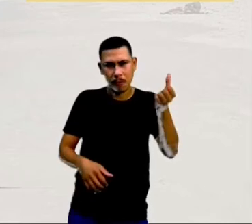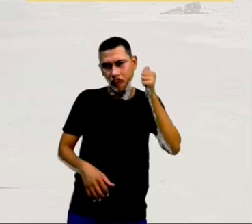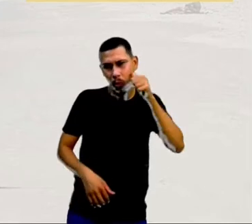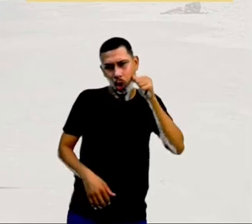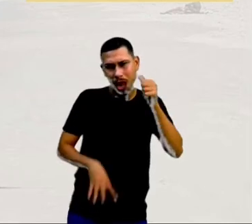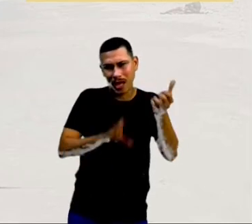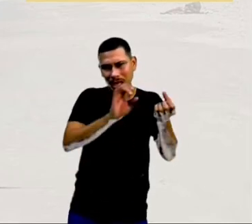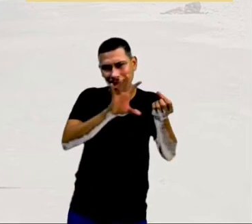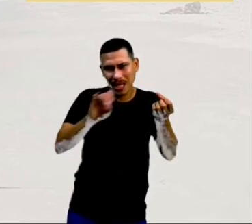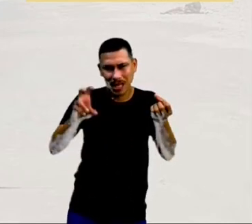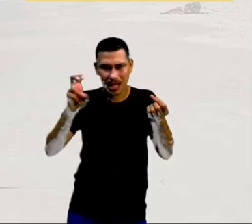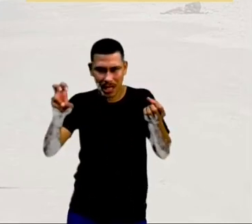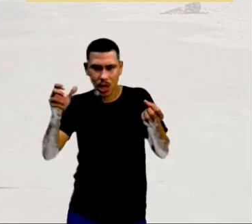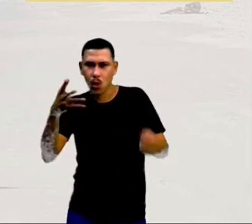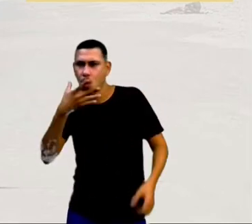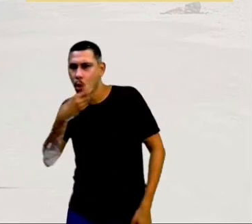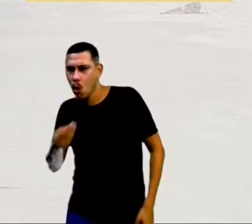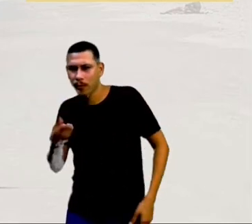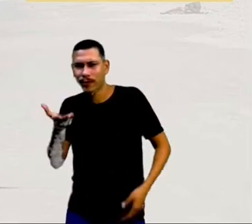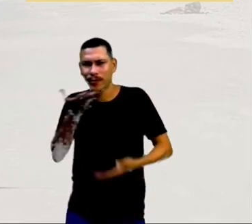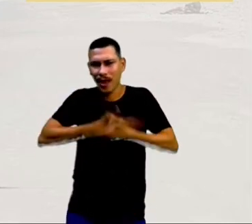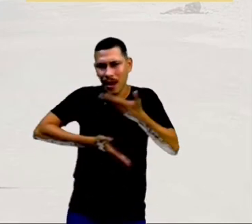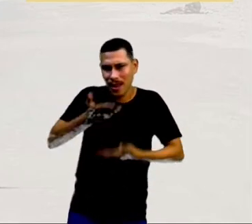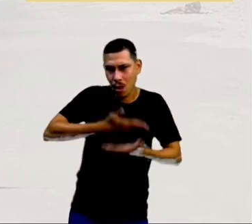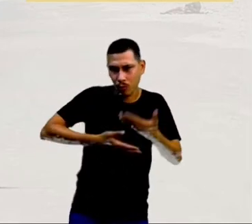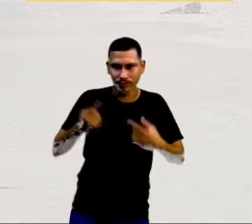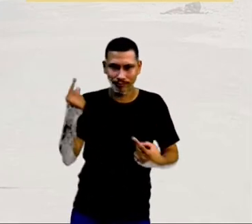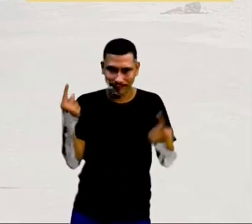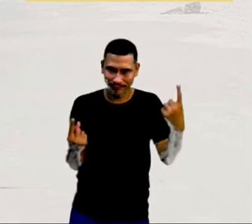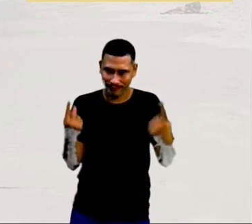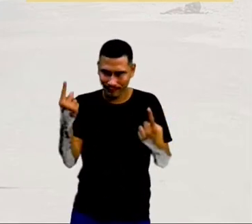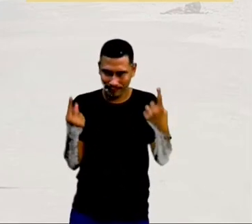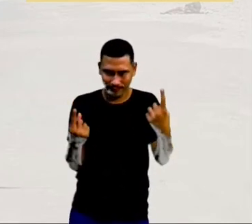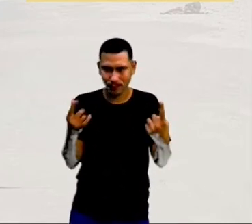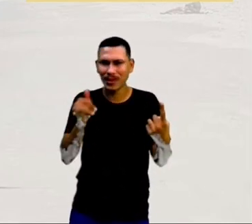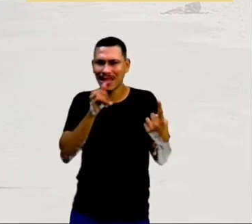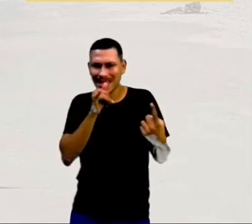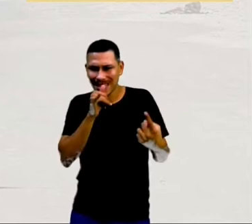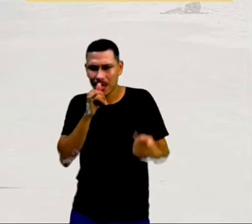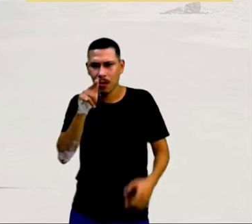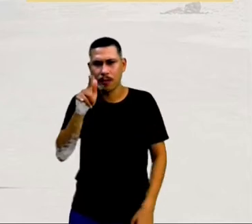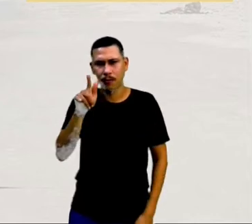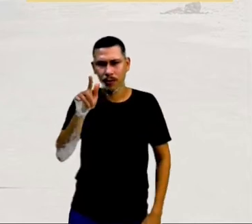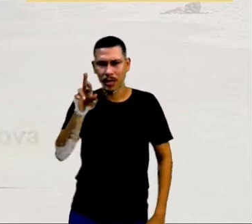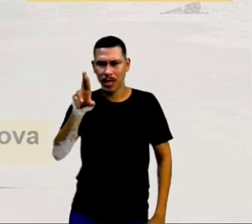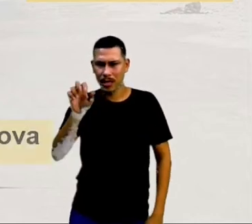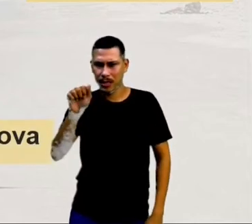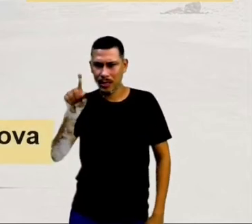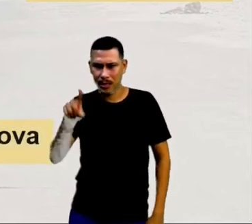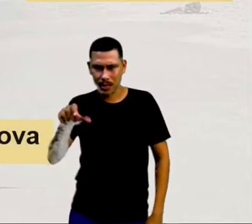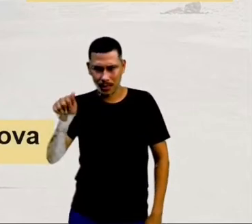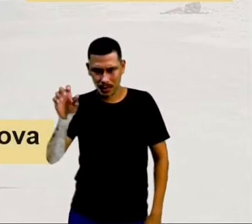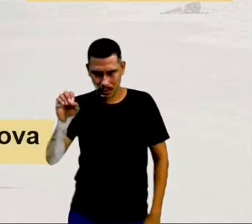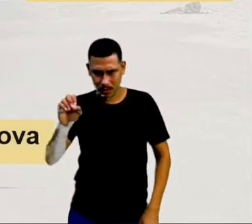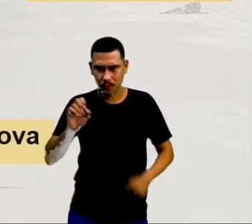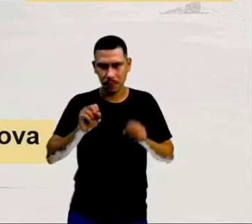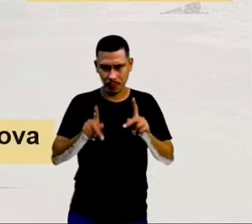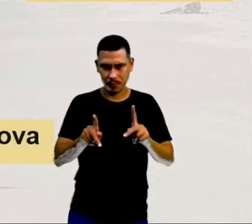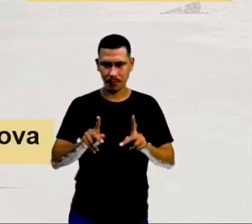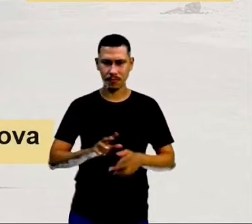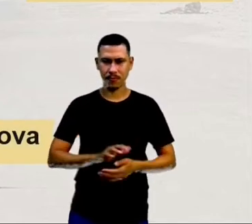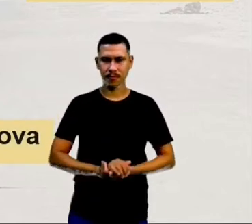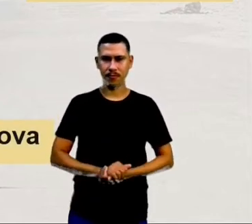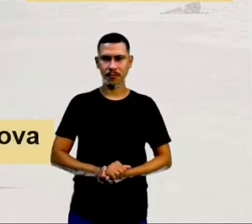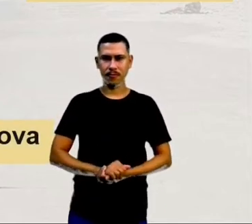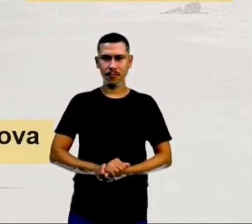essa relação que existe entre mulheres e homens é um exemplo de razão, tá bom?